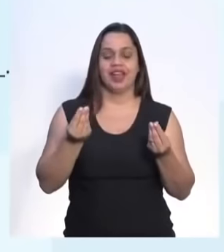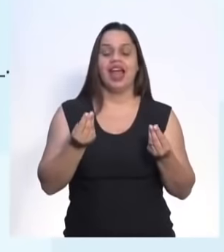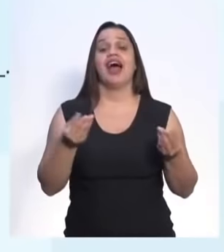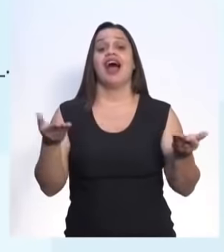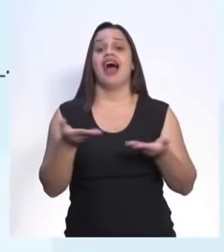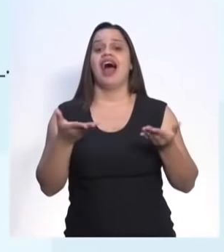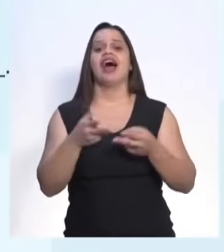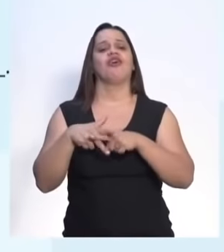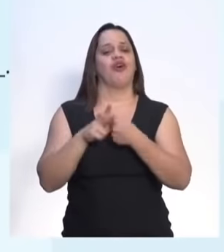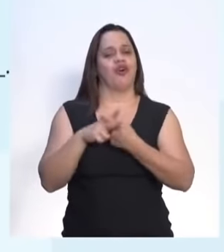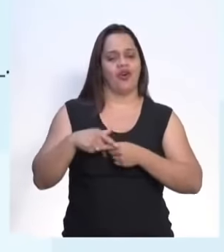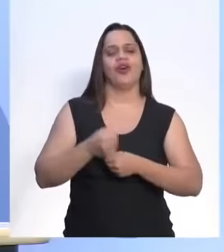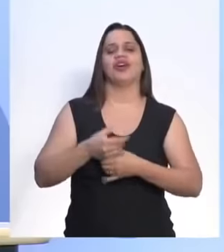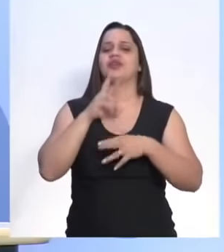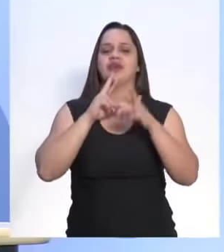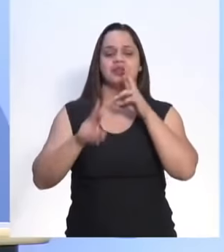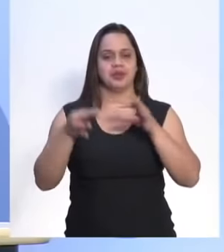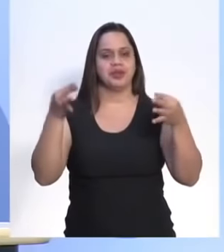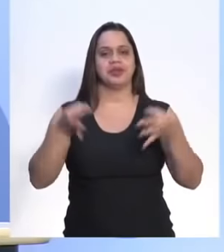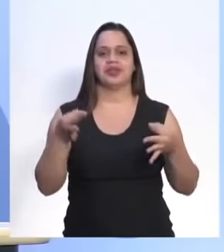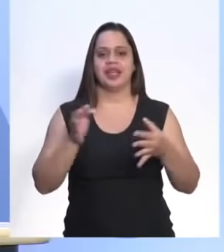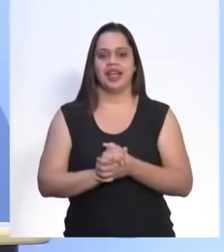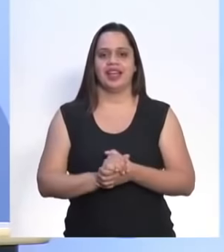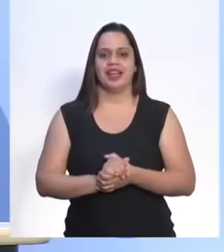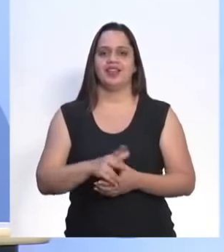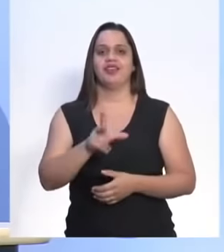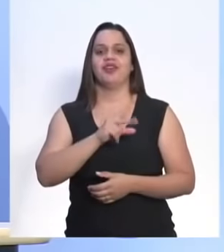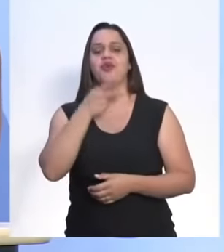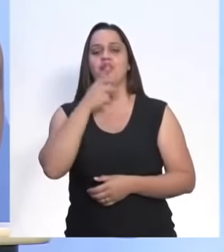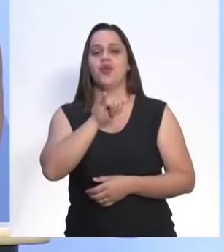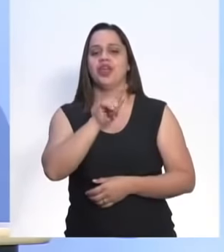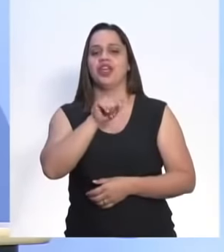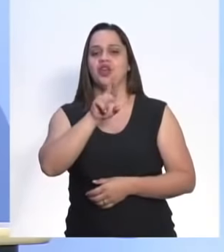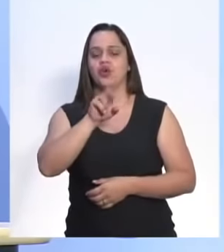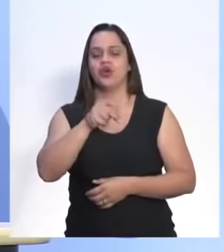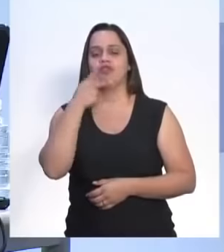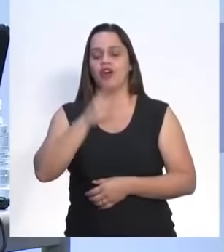estão arrumando. Ah, e aqui, ó o Igor. Opa! Ó,